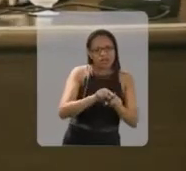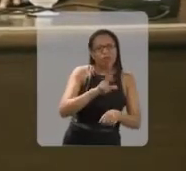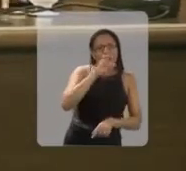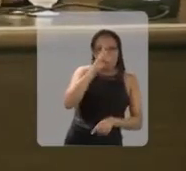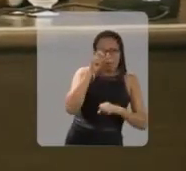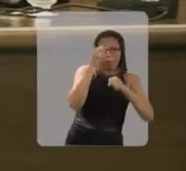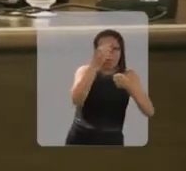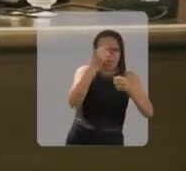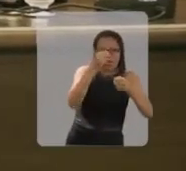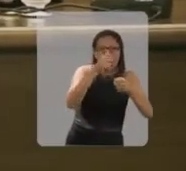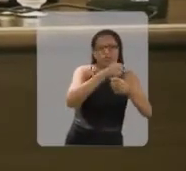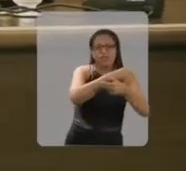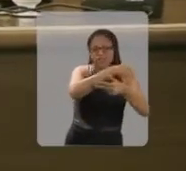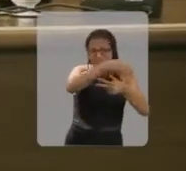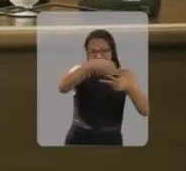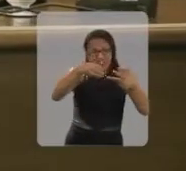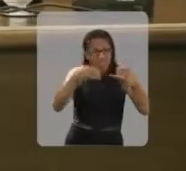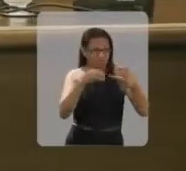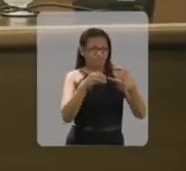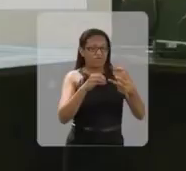quanto o Legislativo atuam nesta fase.